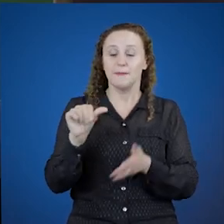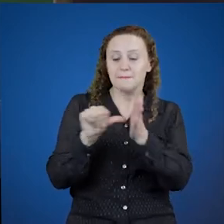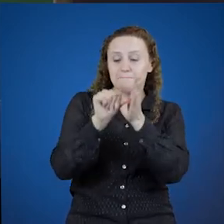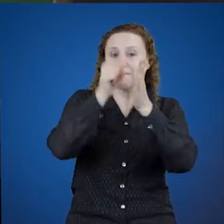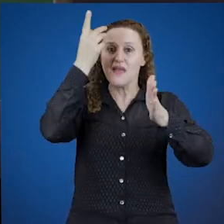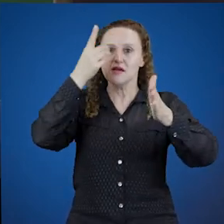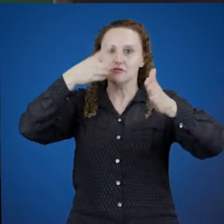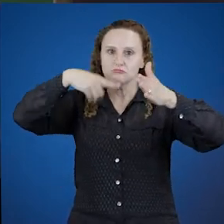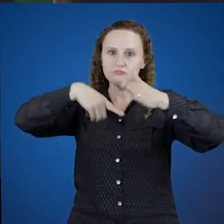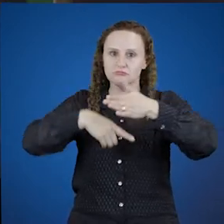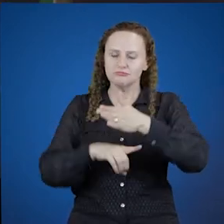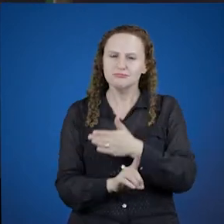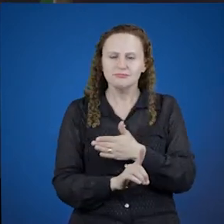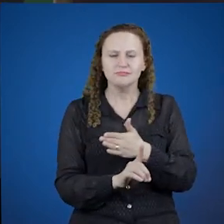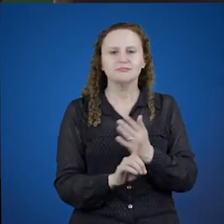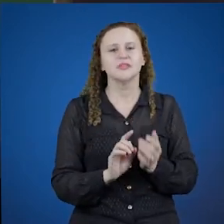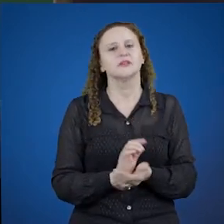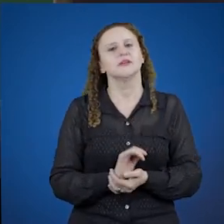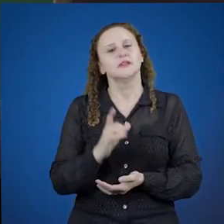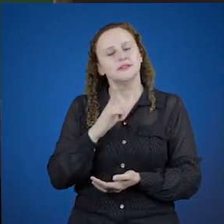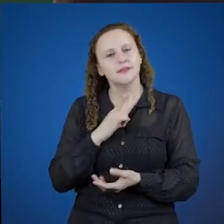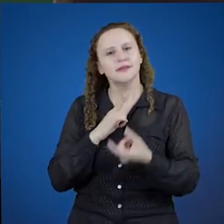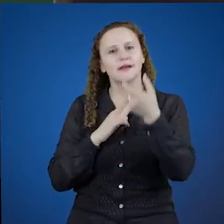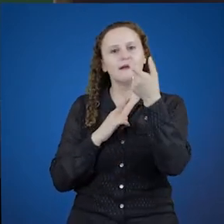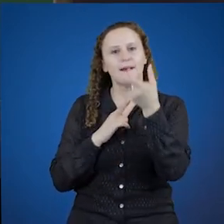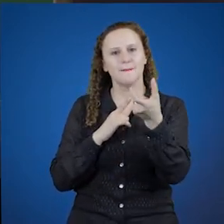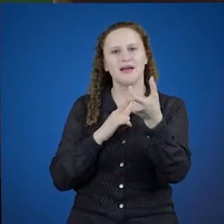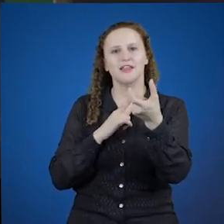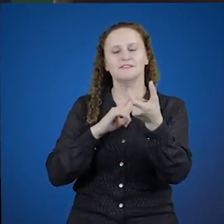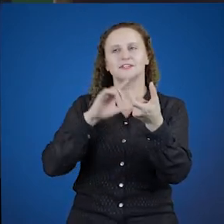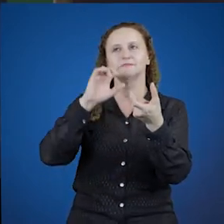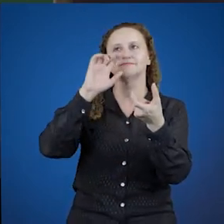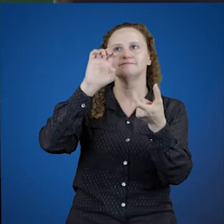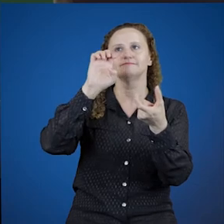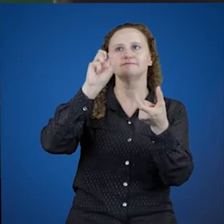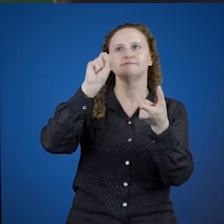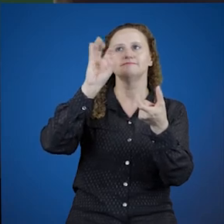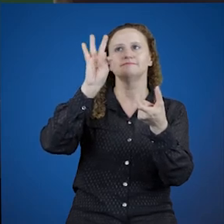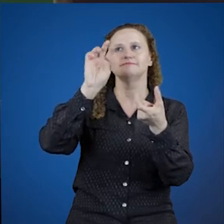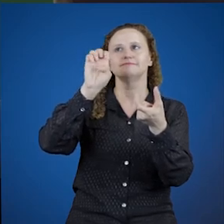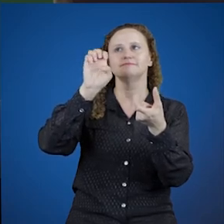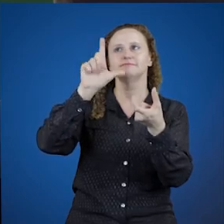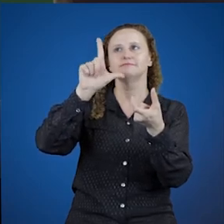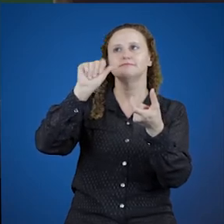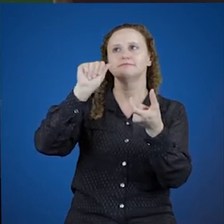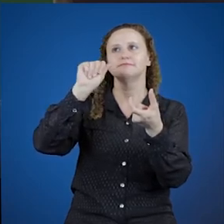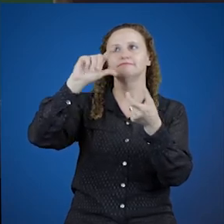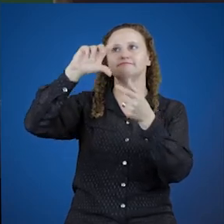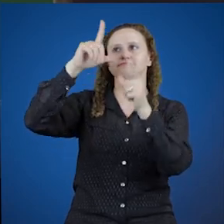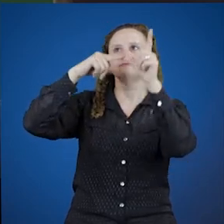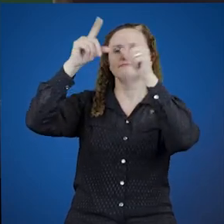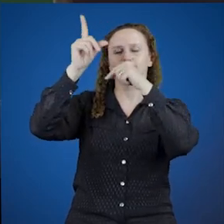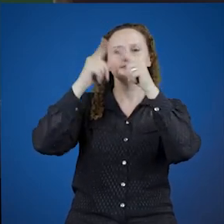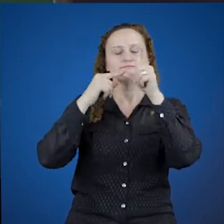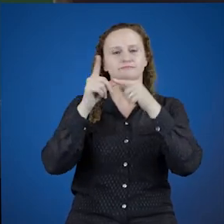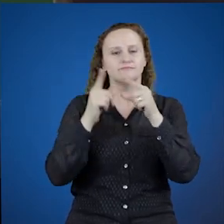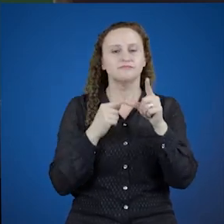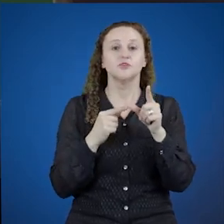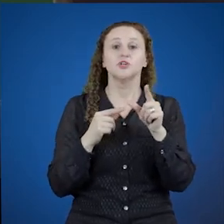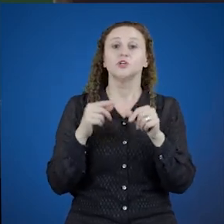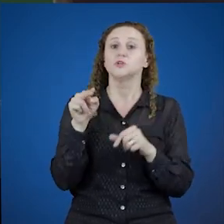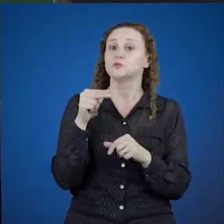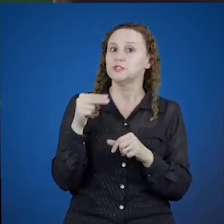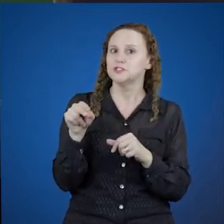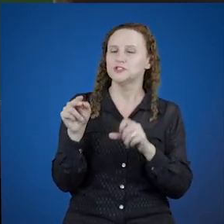primeira declinação tomamos então a palavra estrela o nominativo